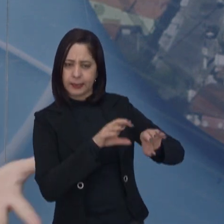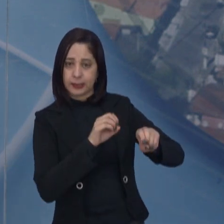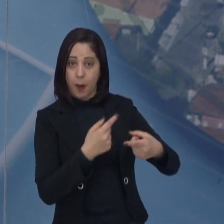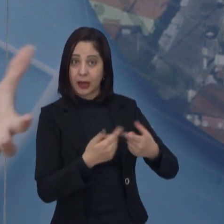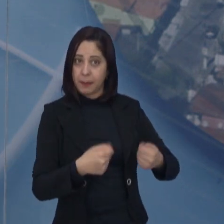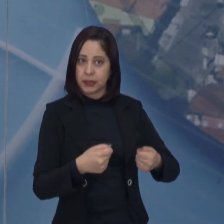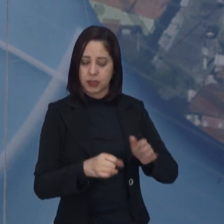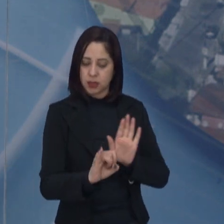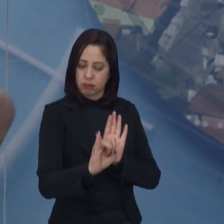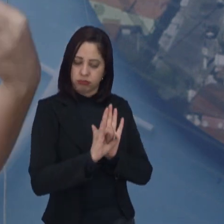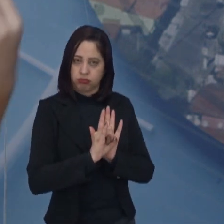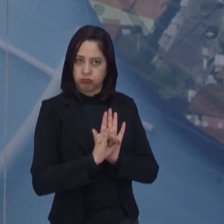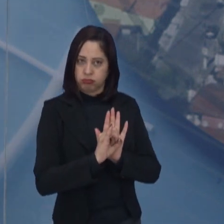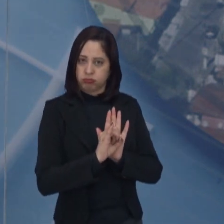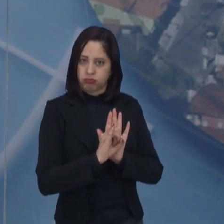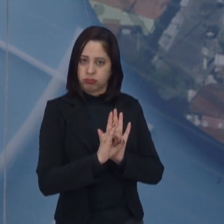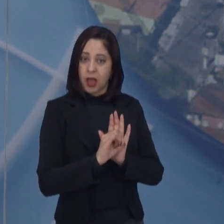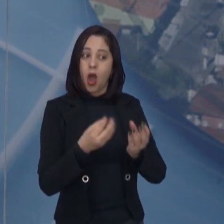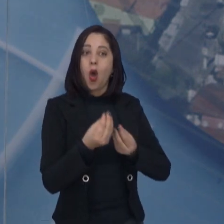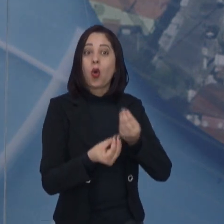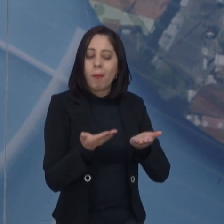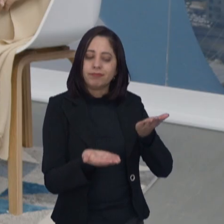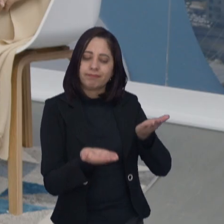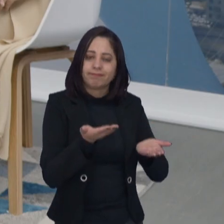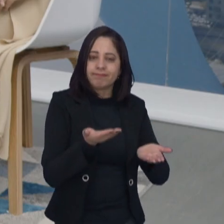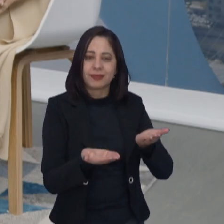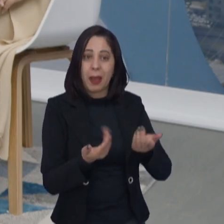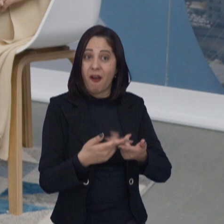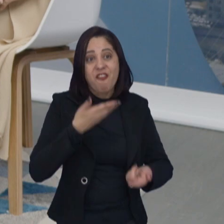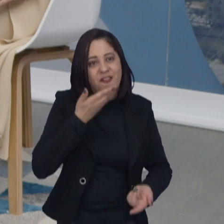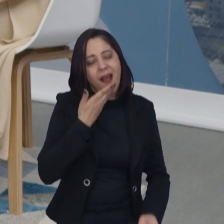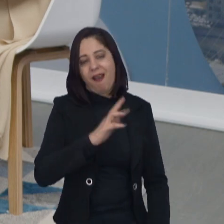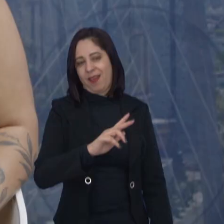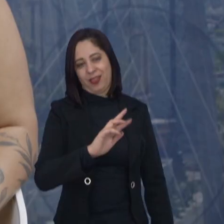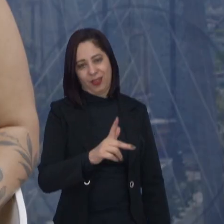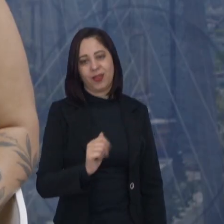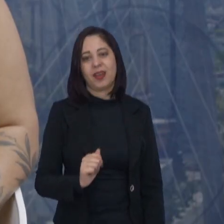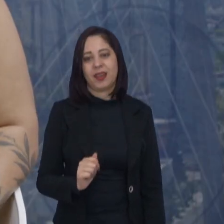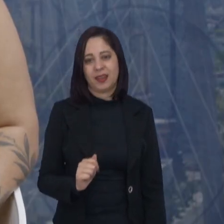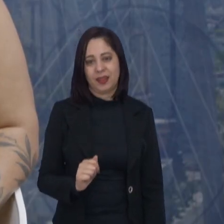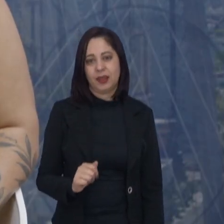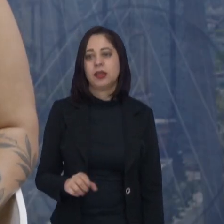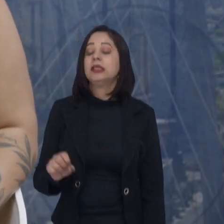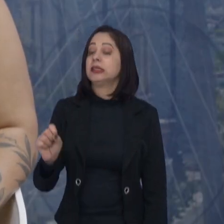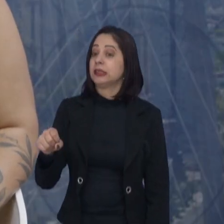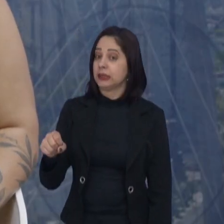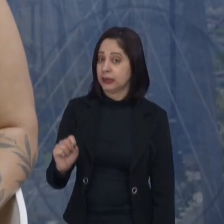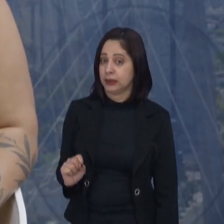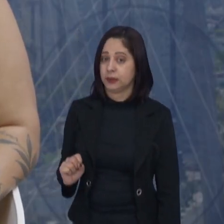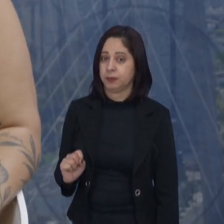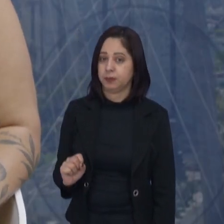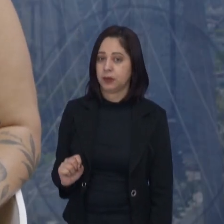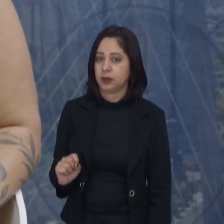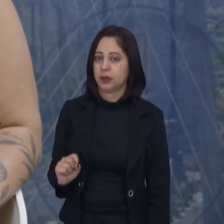né? Que é muito importante. Como dosar isso? Porque muitas vezes não é fácil, né? Sim. Já é da pessoa. Muito. E, na verdade, um